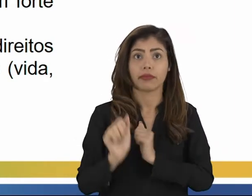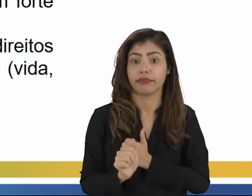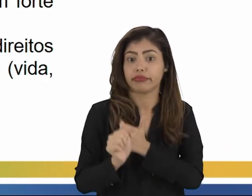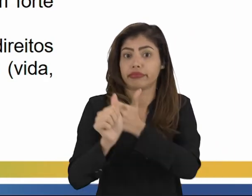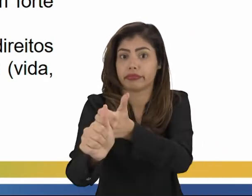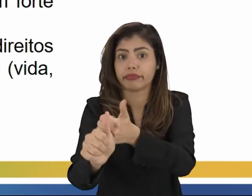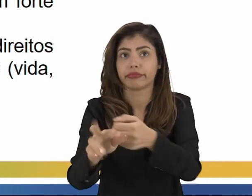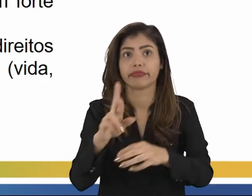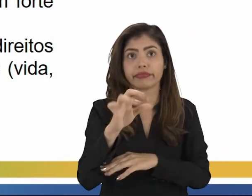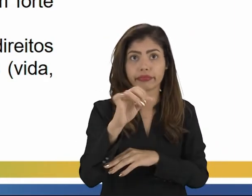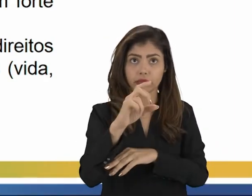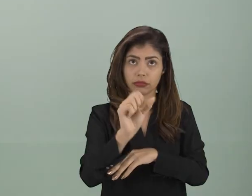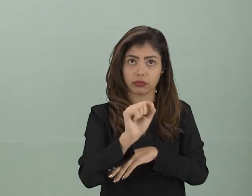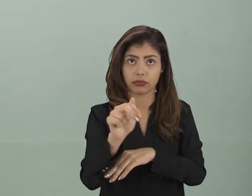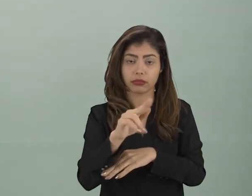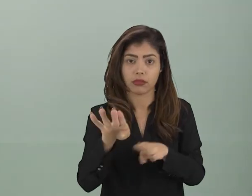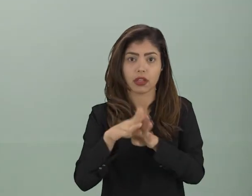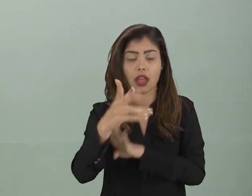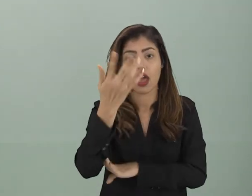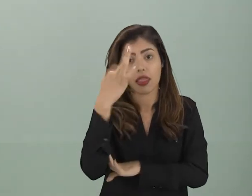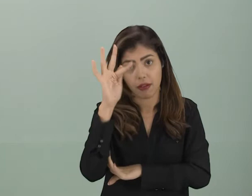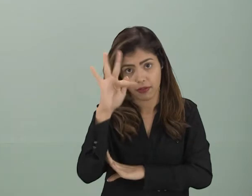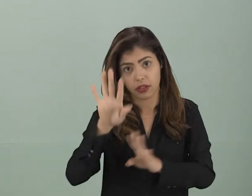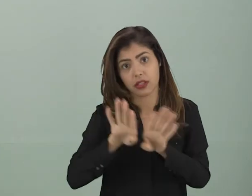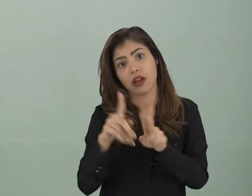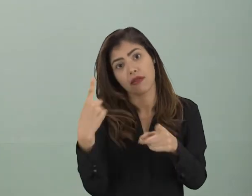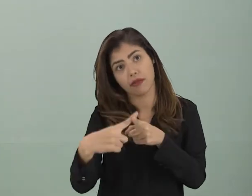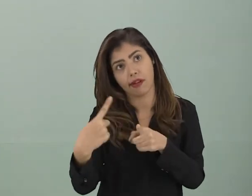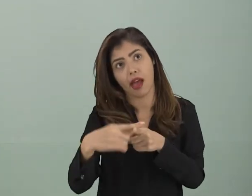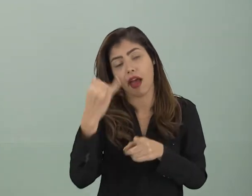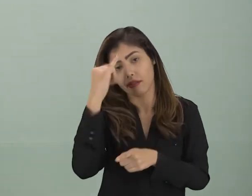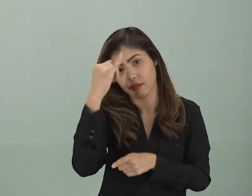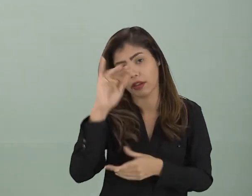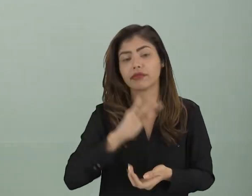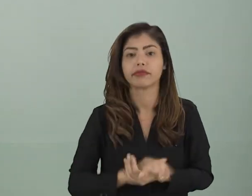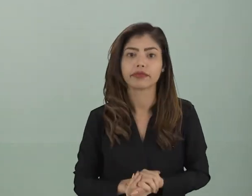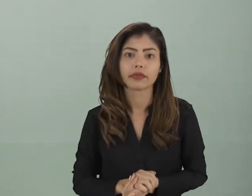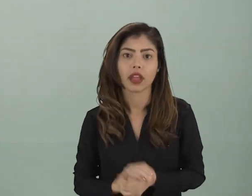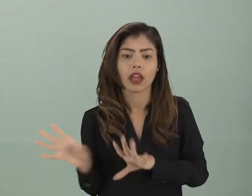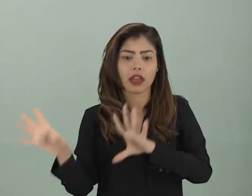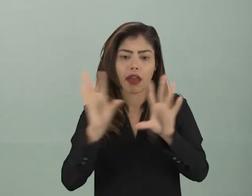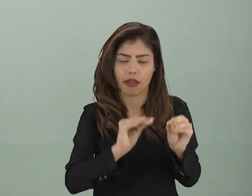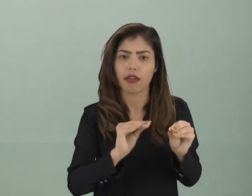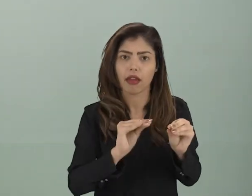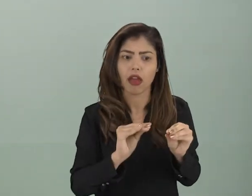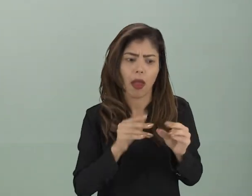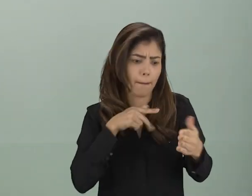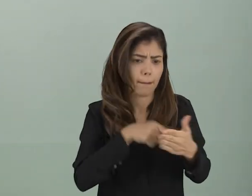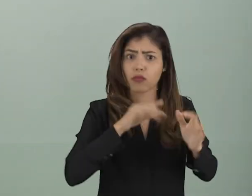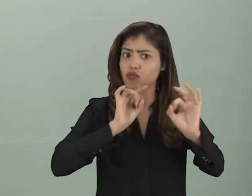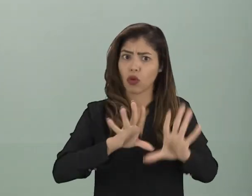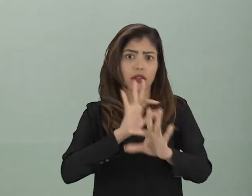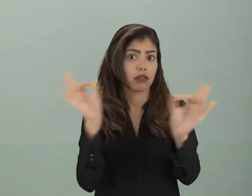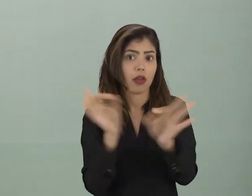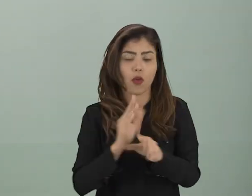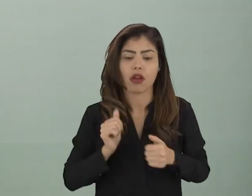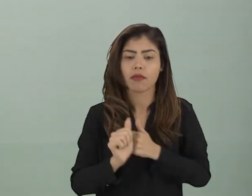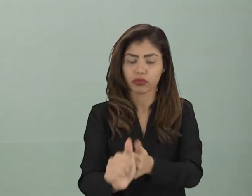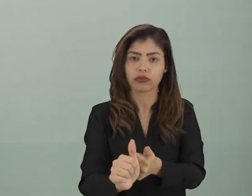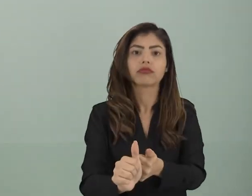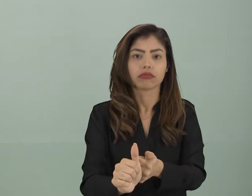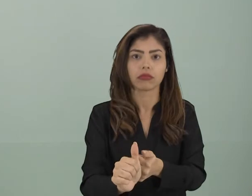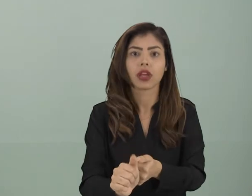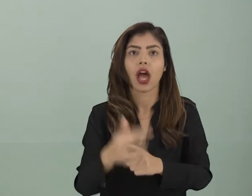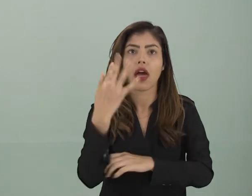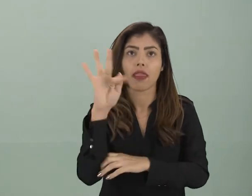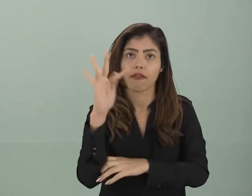né, anteriormente lá na França por conta desses ideais. Então ele queria aplicar isso e acabou ocorrendo dentro das colônias e